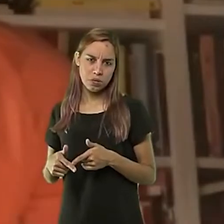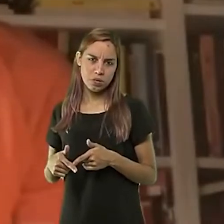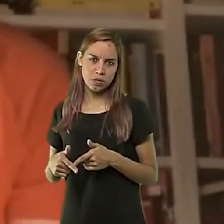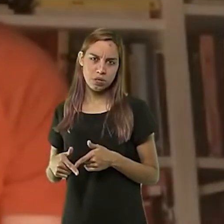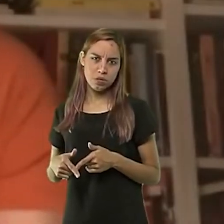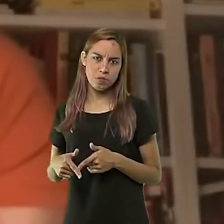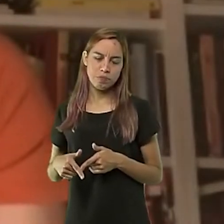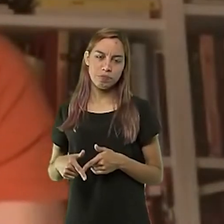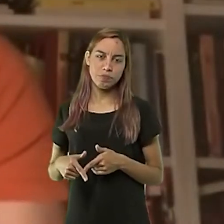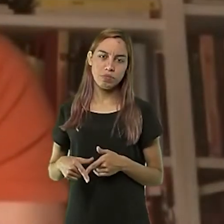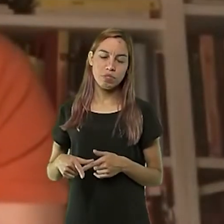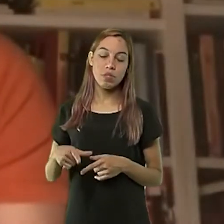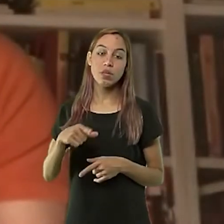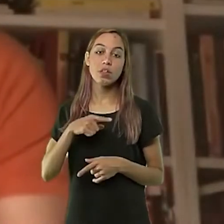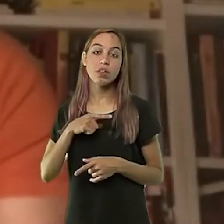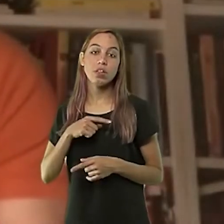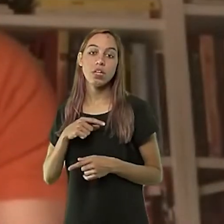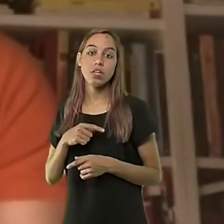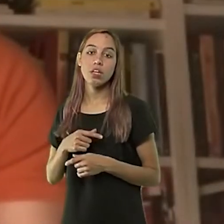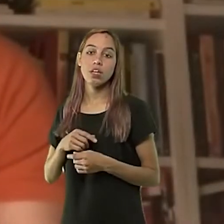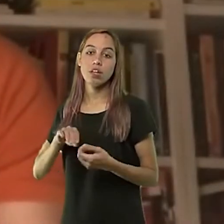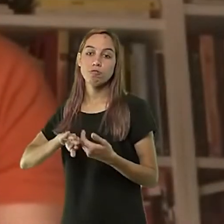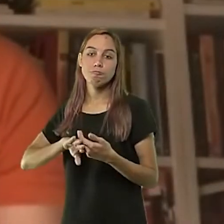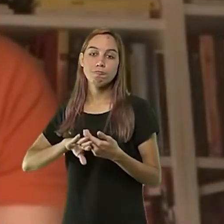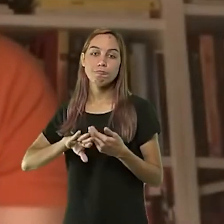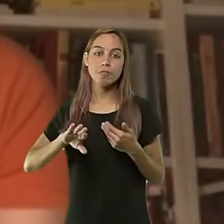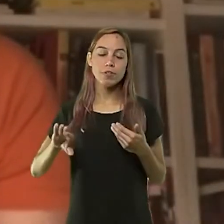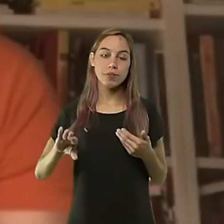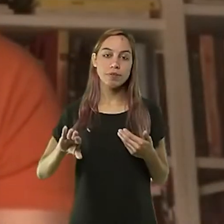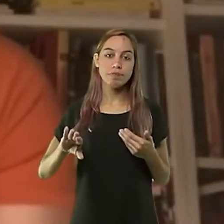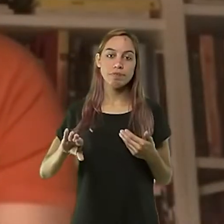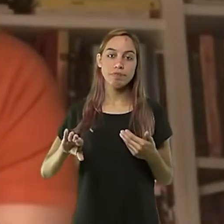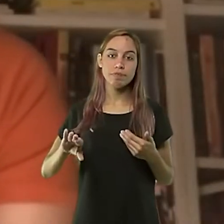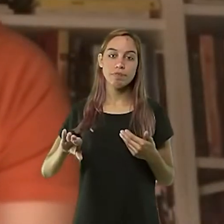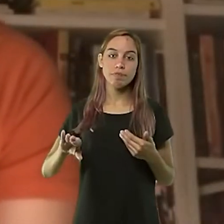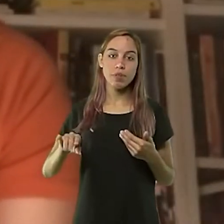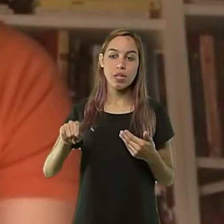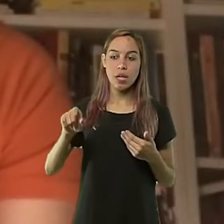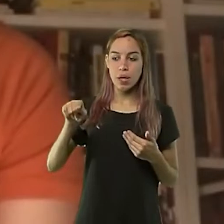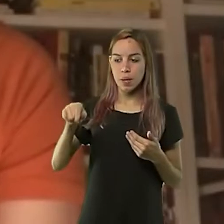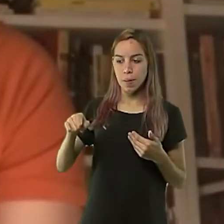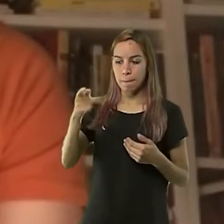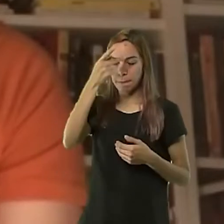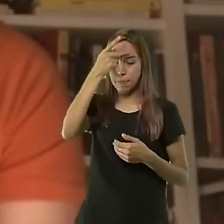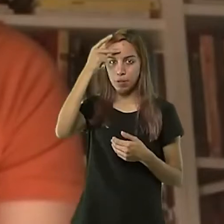o isolamento que já falei, mas especialmente com pessoas de mais idade.